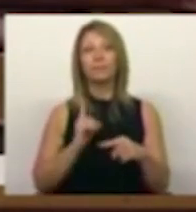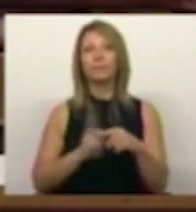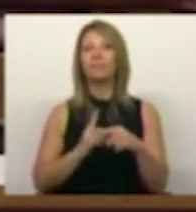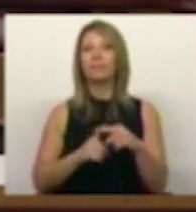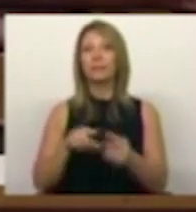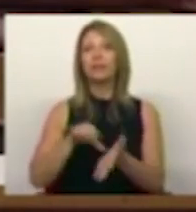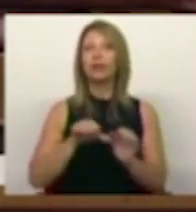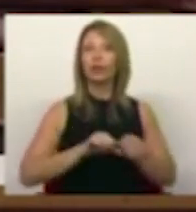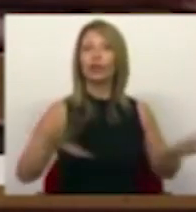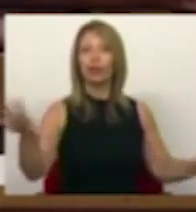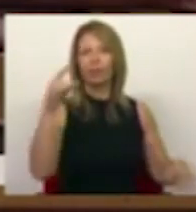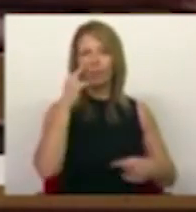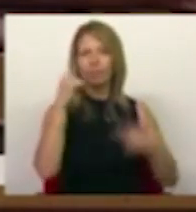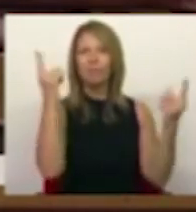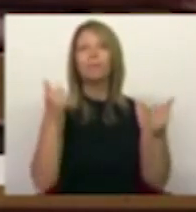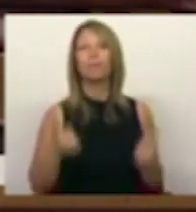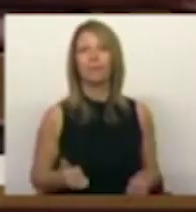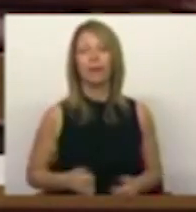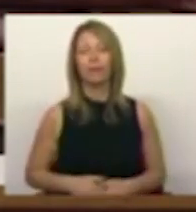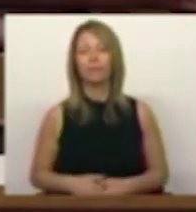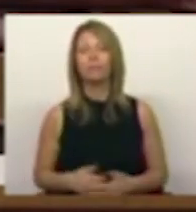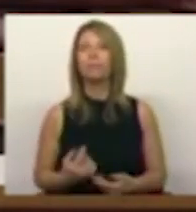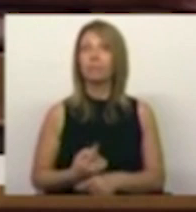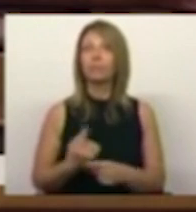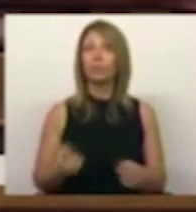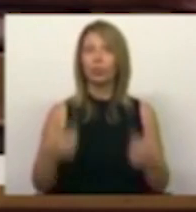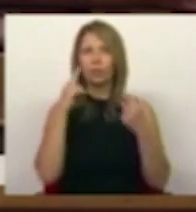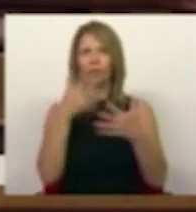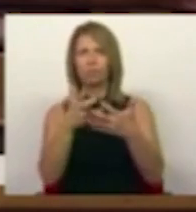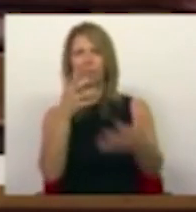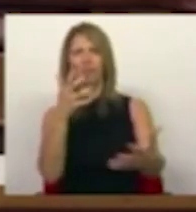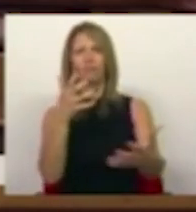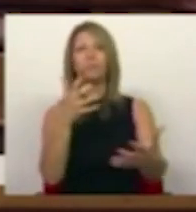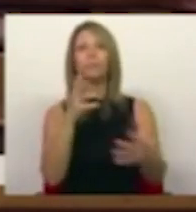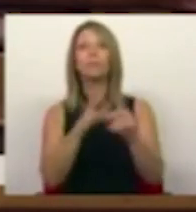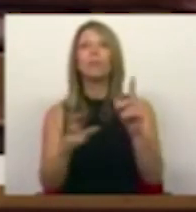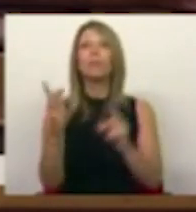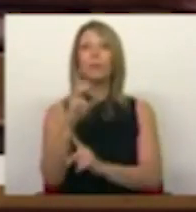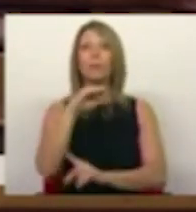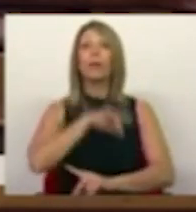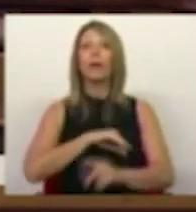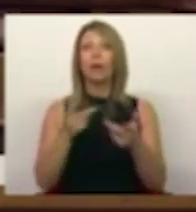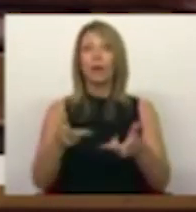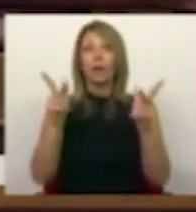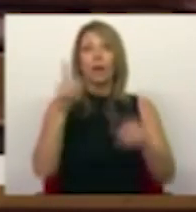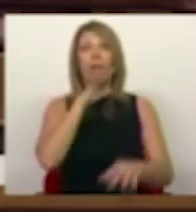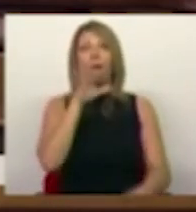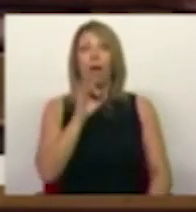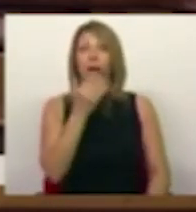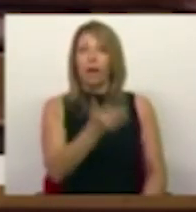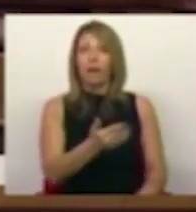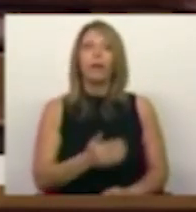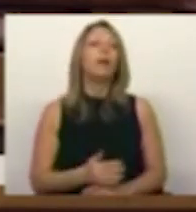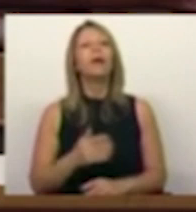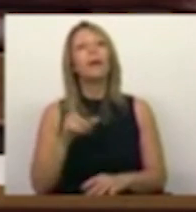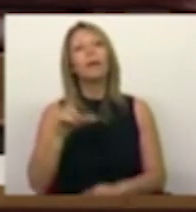da descentralização. E teve uma expressão significativa no aumento do rendimento disponível das famílias, para